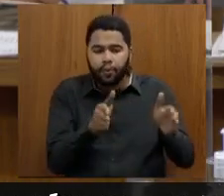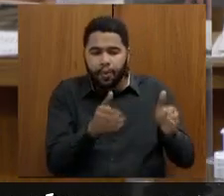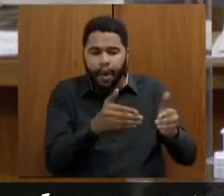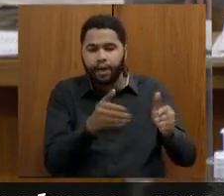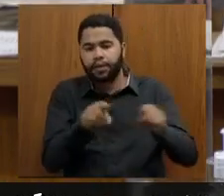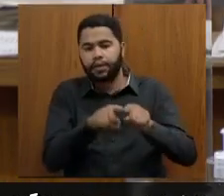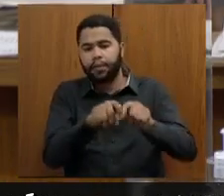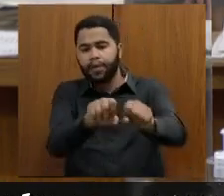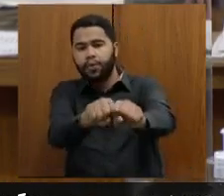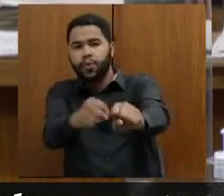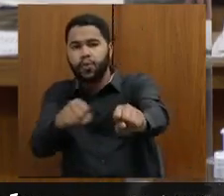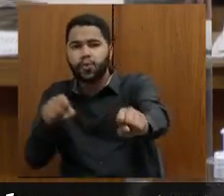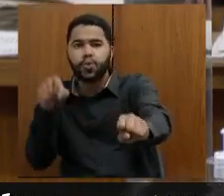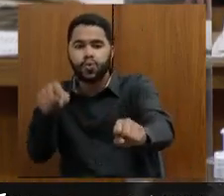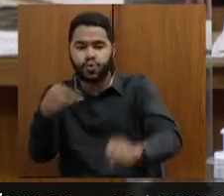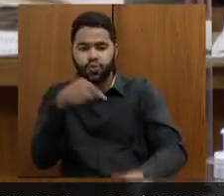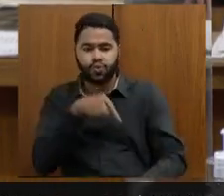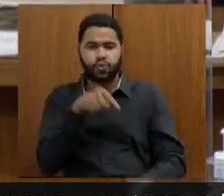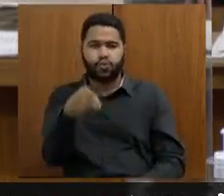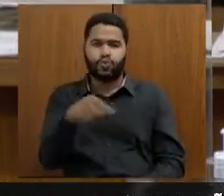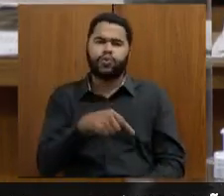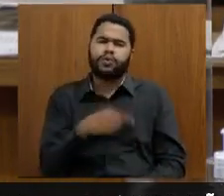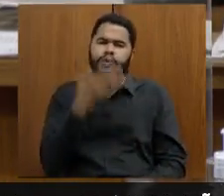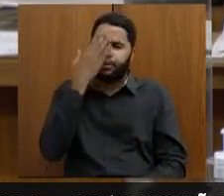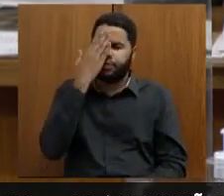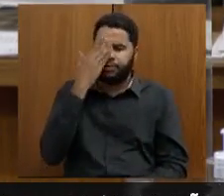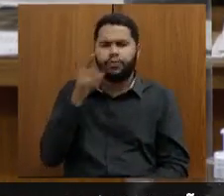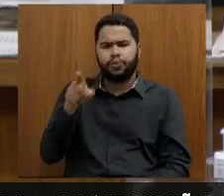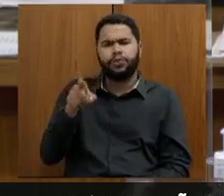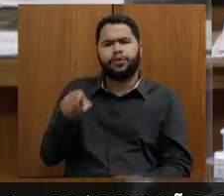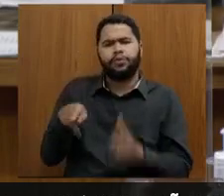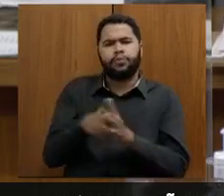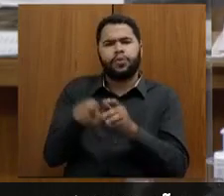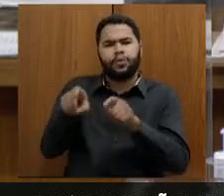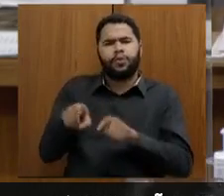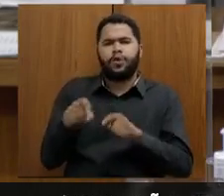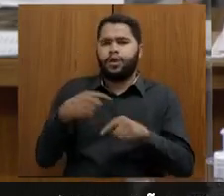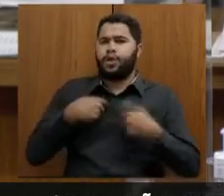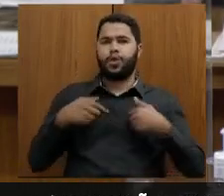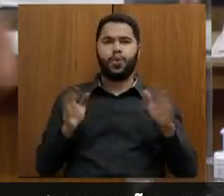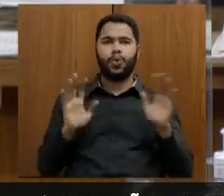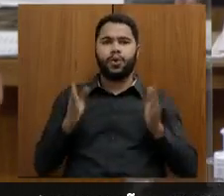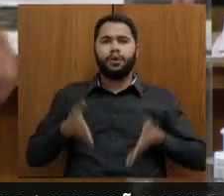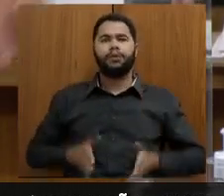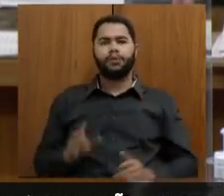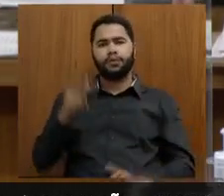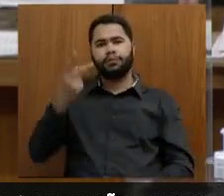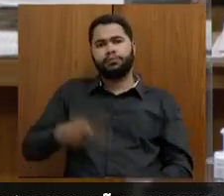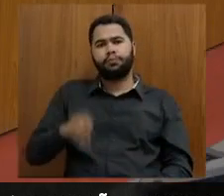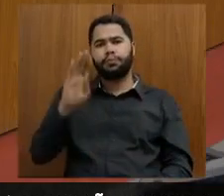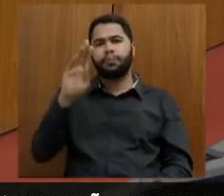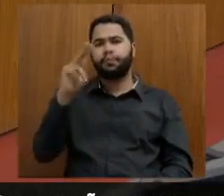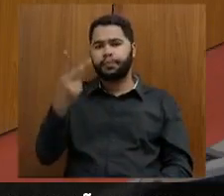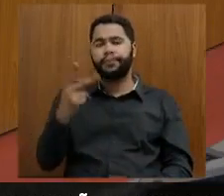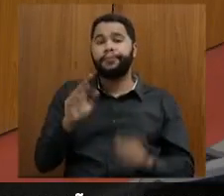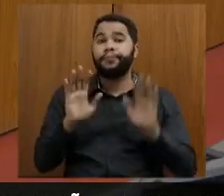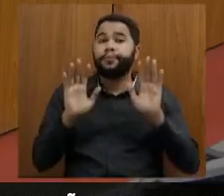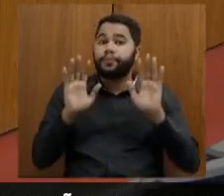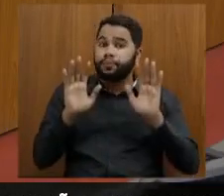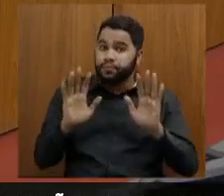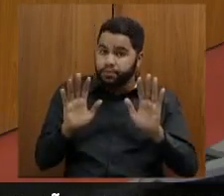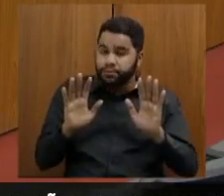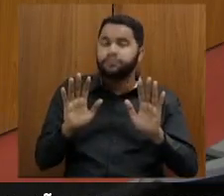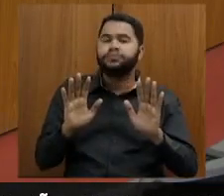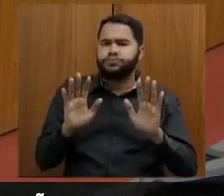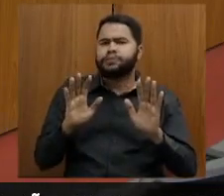e do grande produtor rural e eu lembro uma coisa aqui só eu sei que sou um homem do campo isso eu não Olá eu sou nascido aqui de Belo Horizonte mas tem